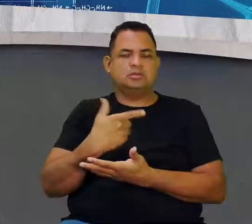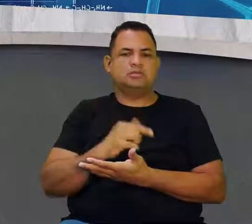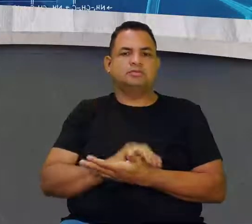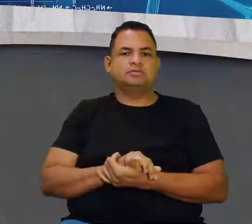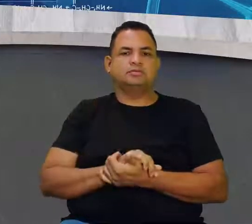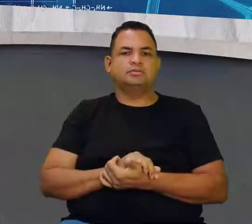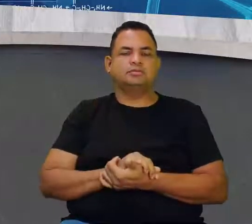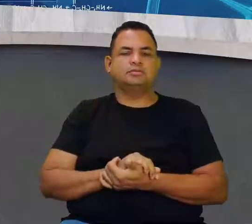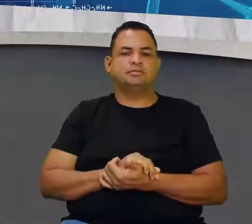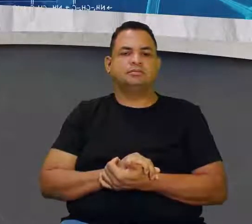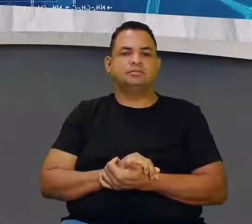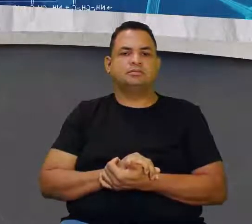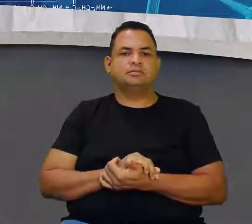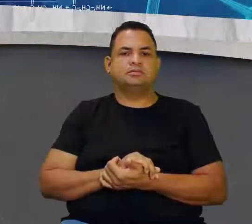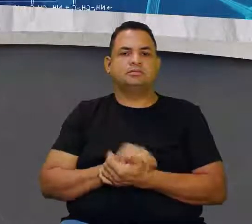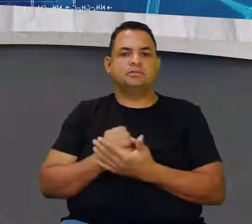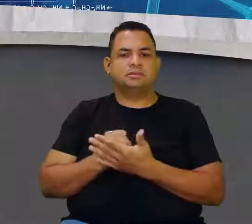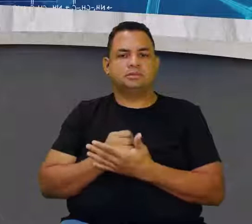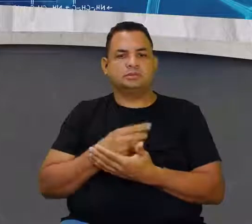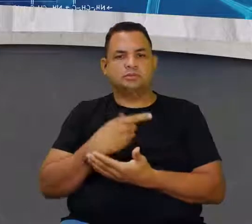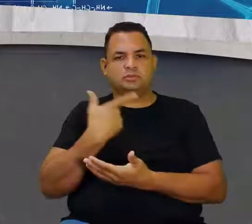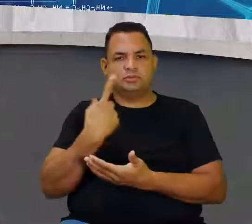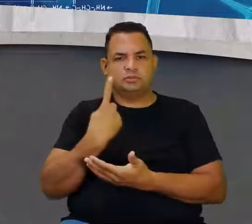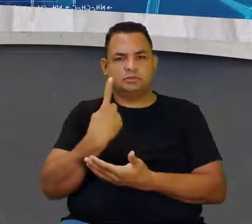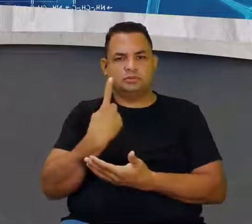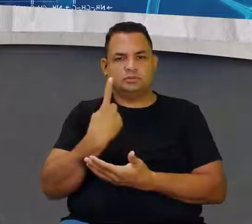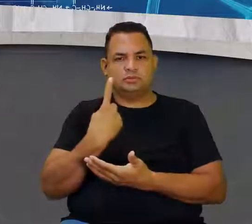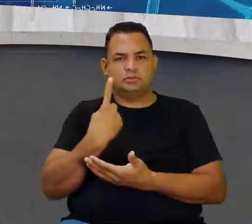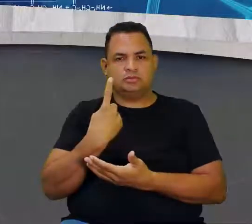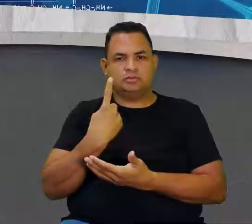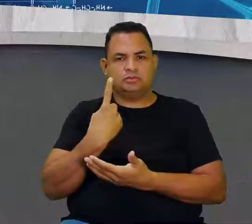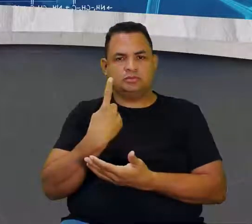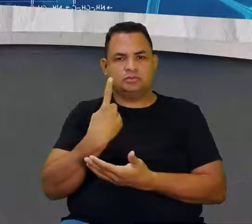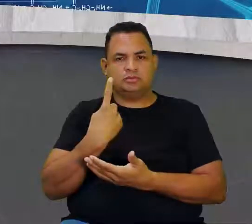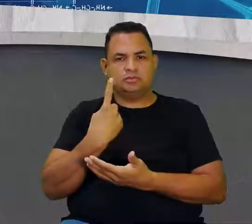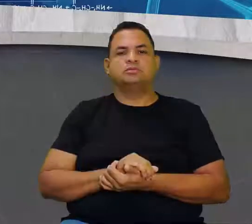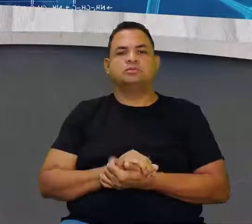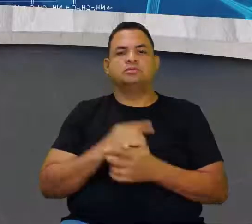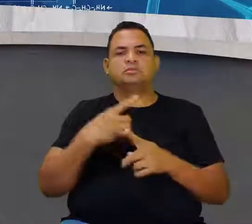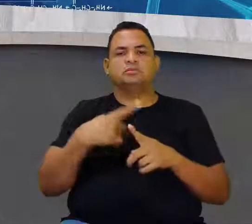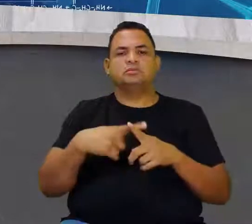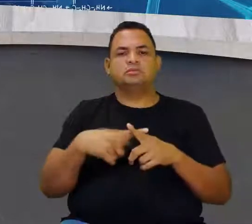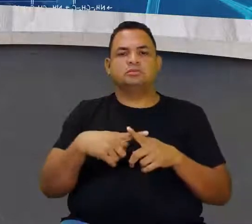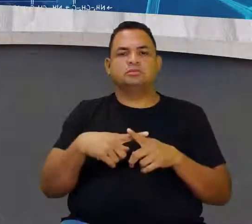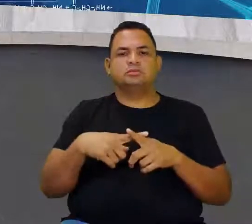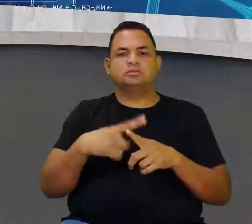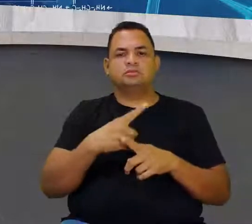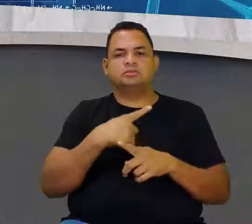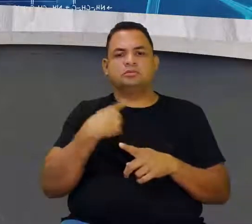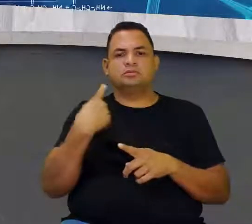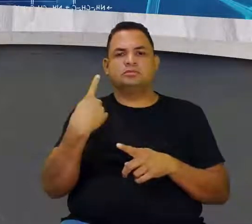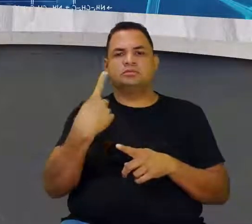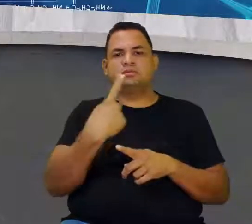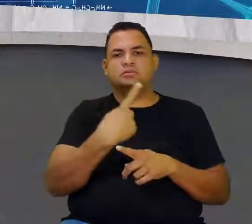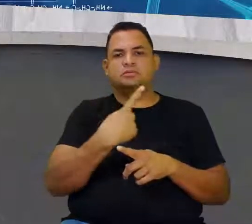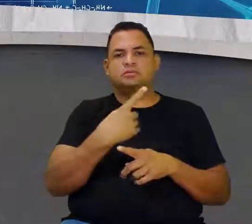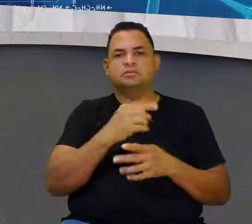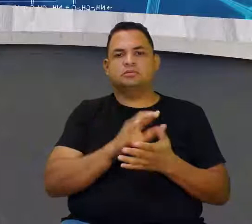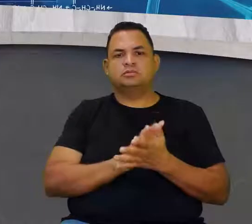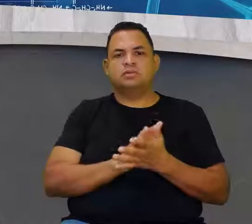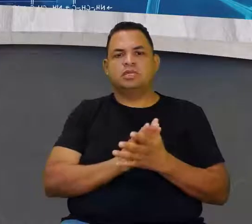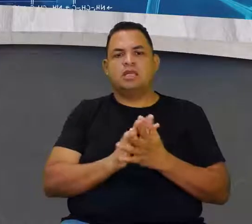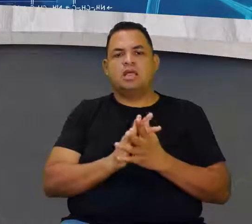igual à energia liberada na etapa 1, tá? Porque nós estamos falando de ponto